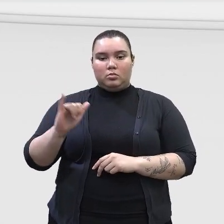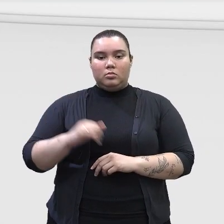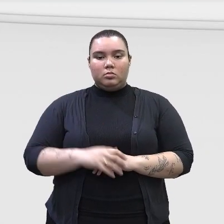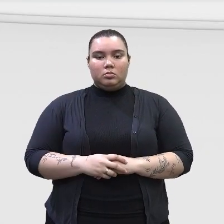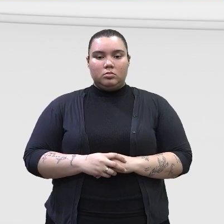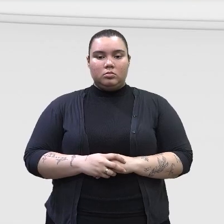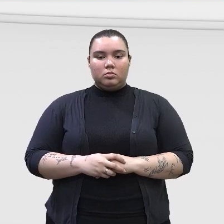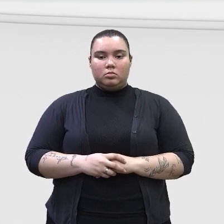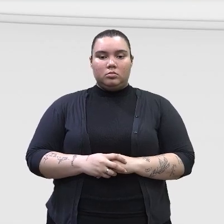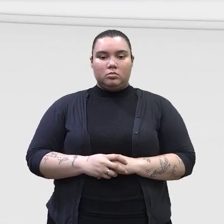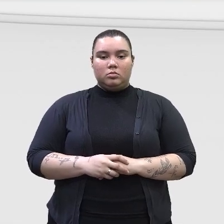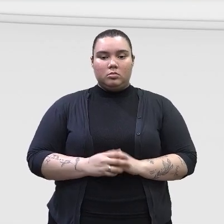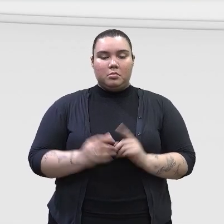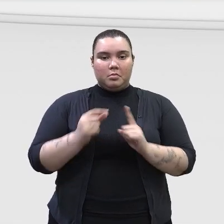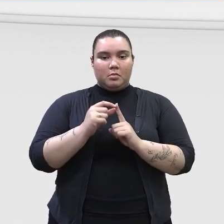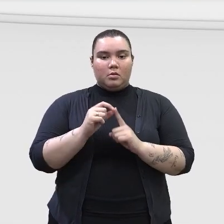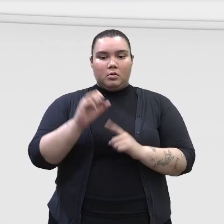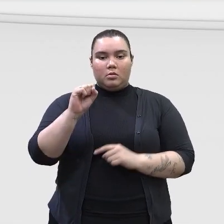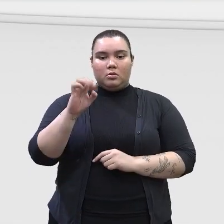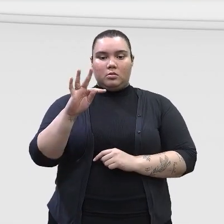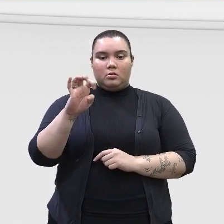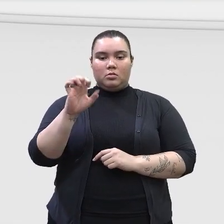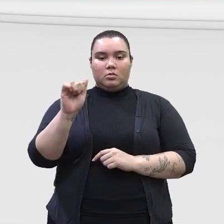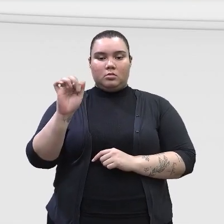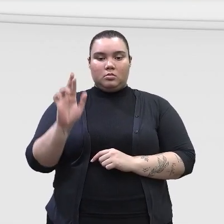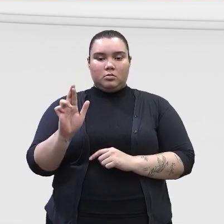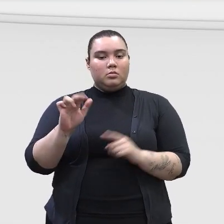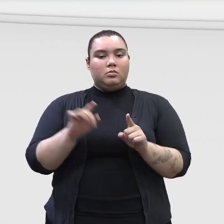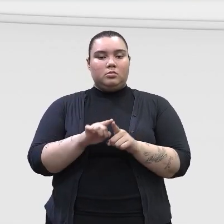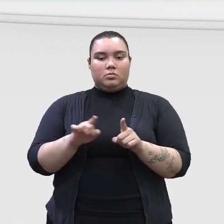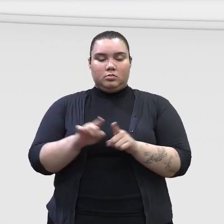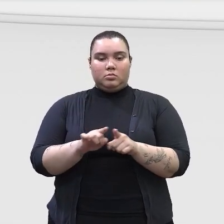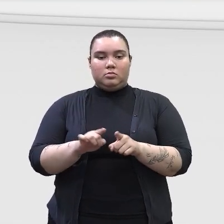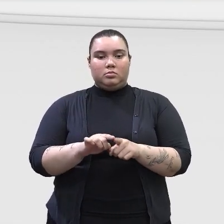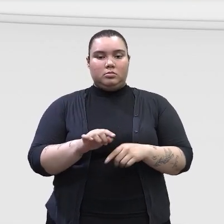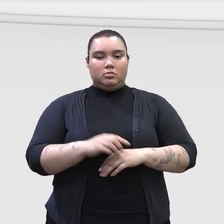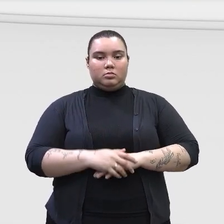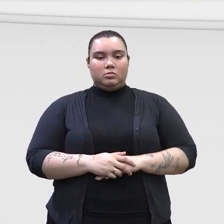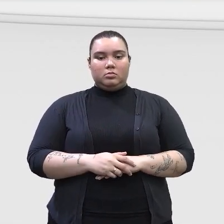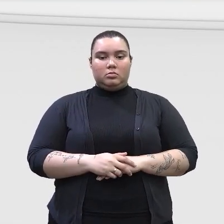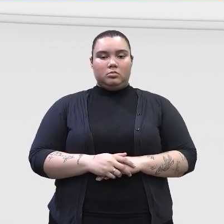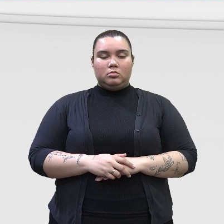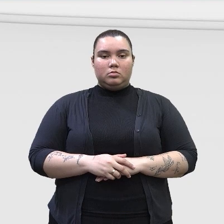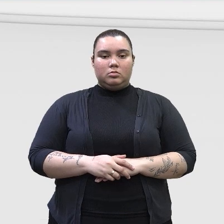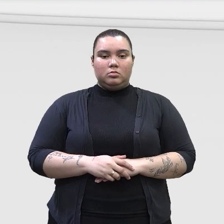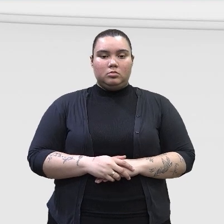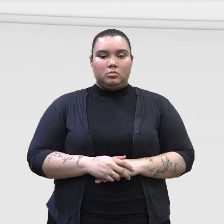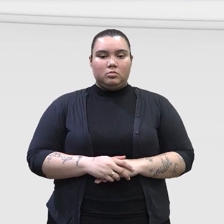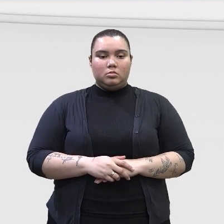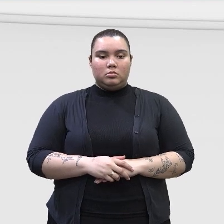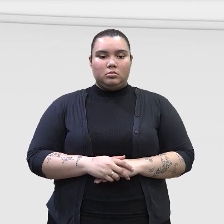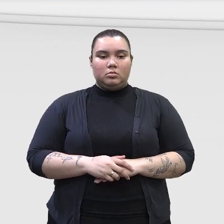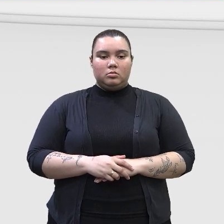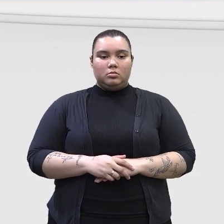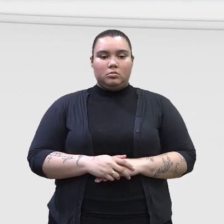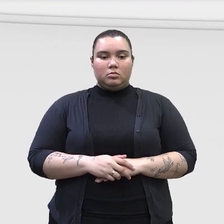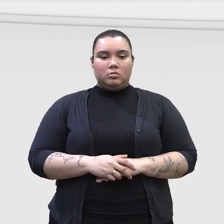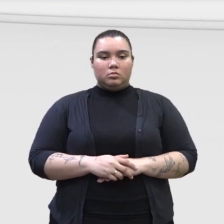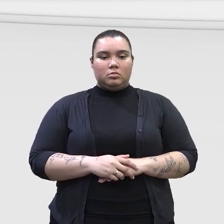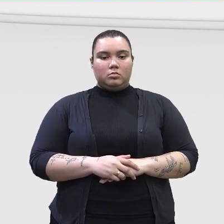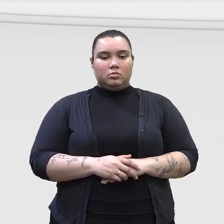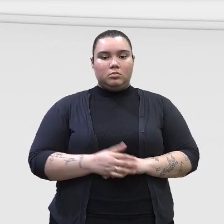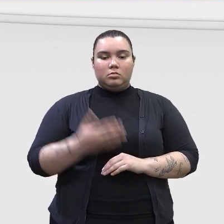né, a palavra steer, que é sobre ele também, né, que é o novilho, the tallest steer, the